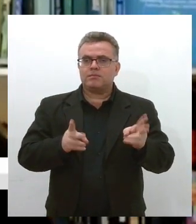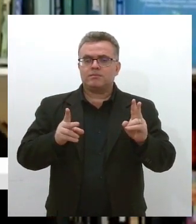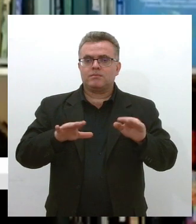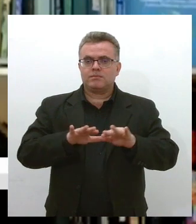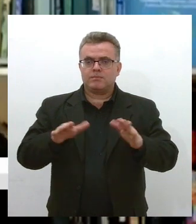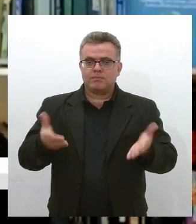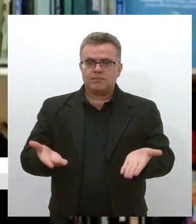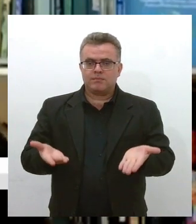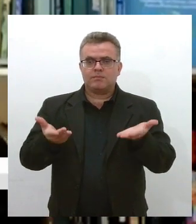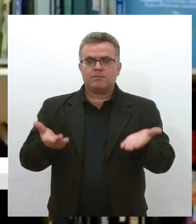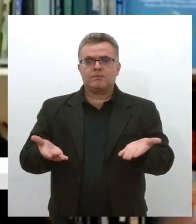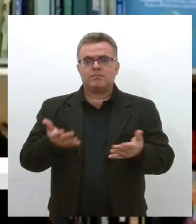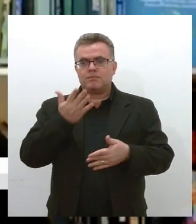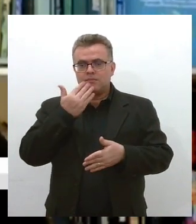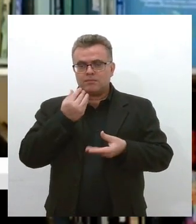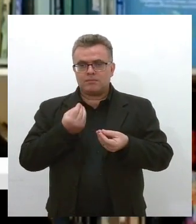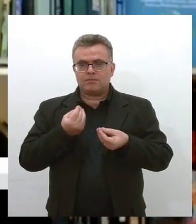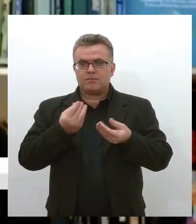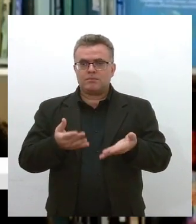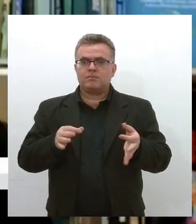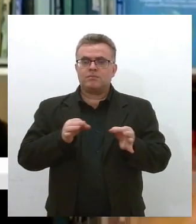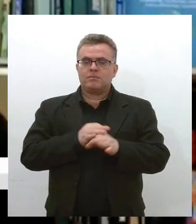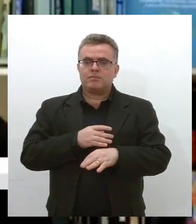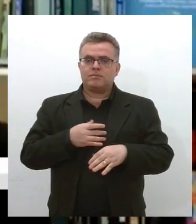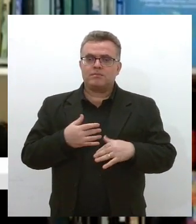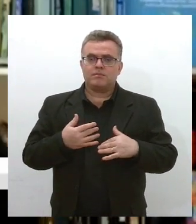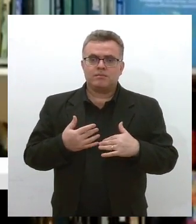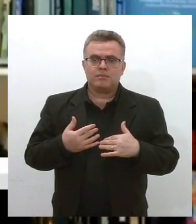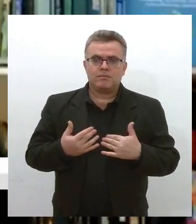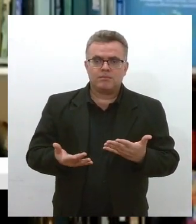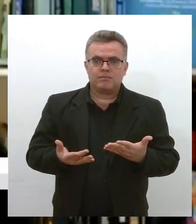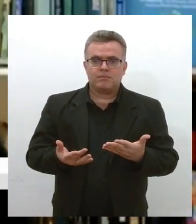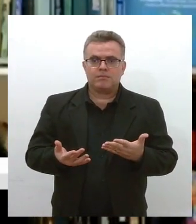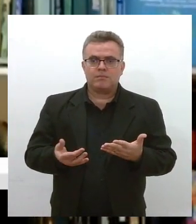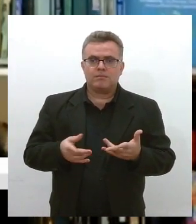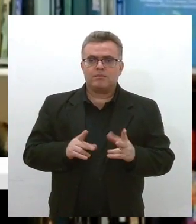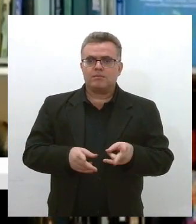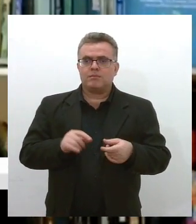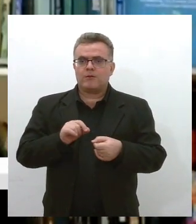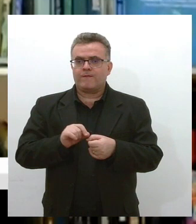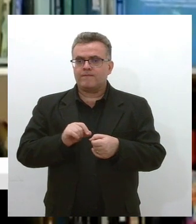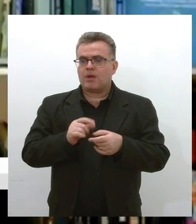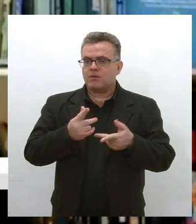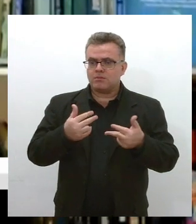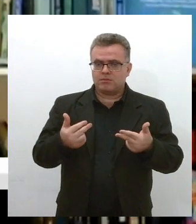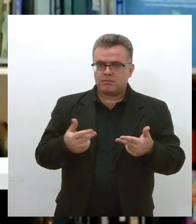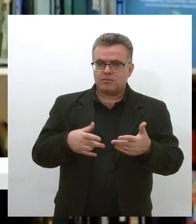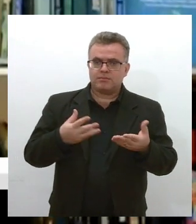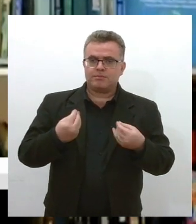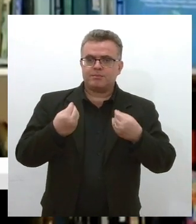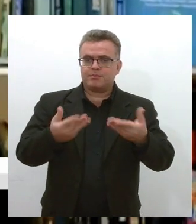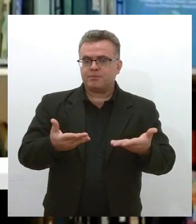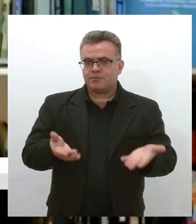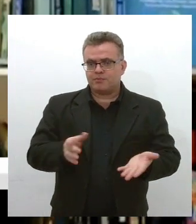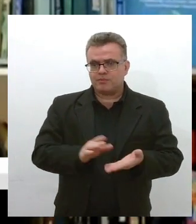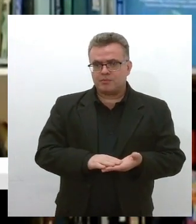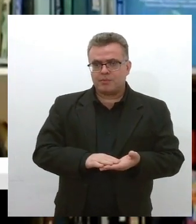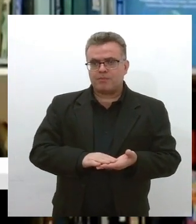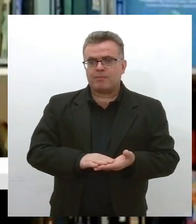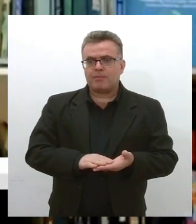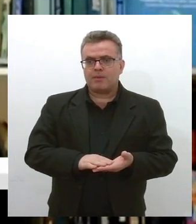a comida favorita do morto, as coisas que eles gostavam de ouvir, de fazer. Então, assim, é algo